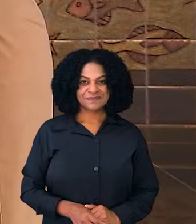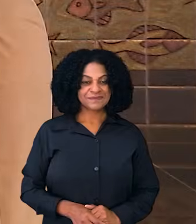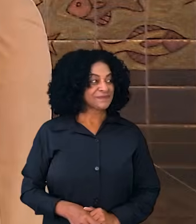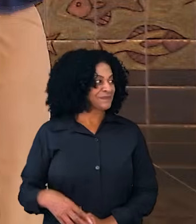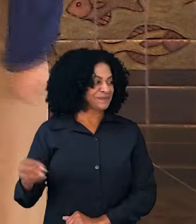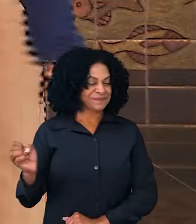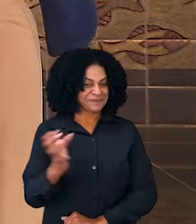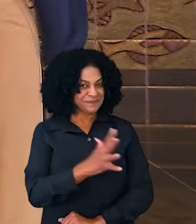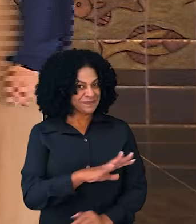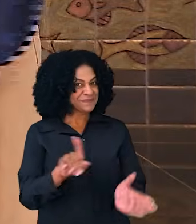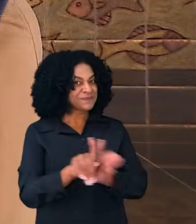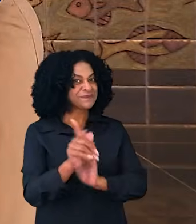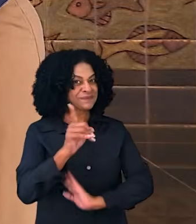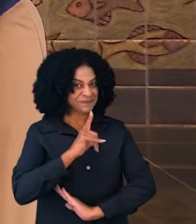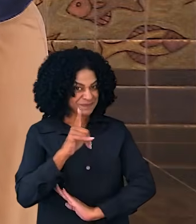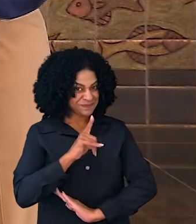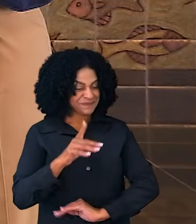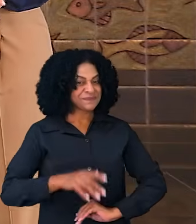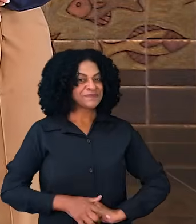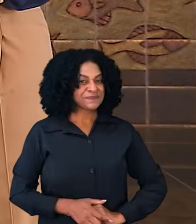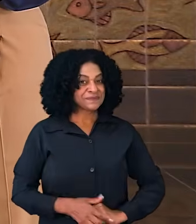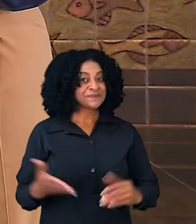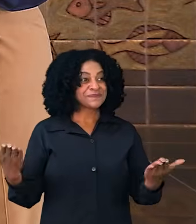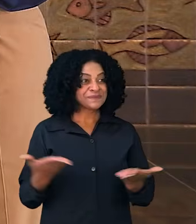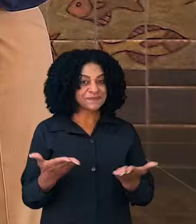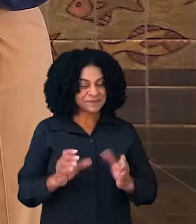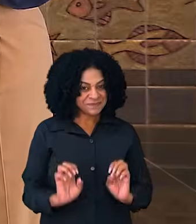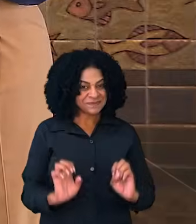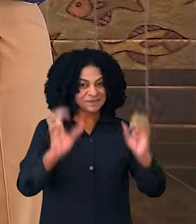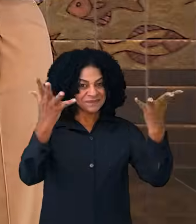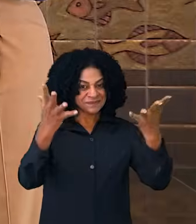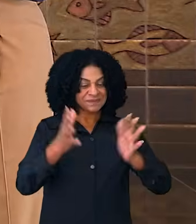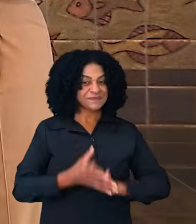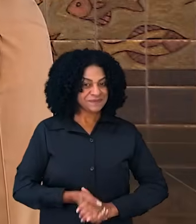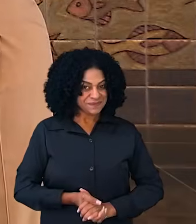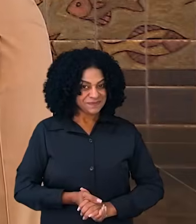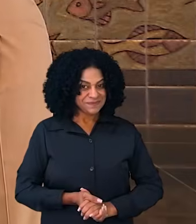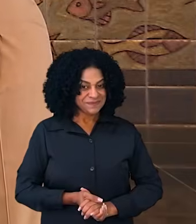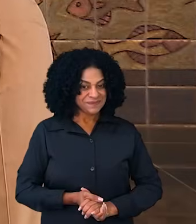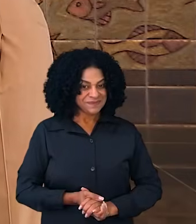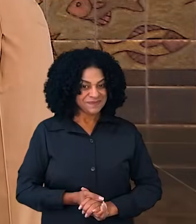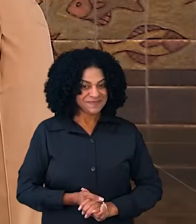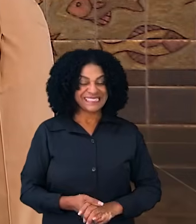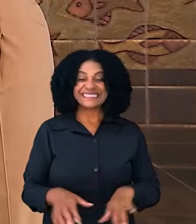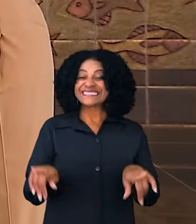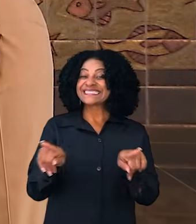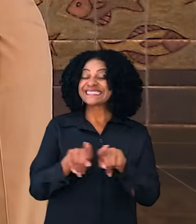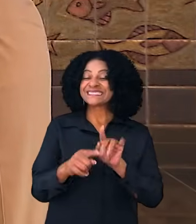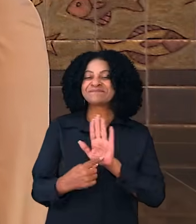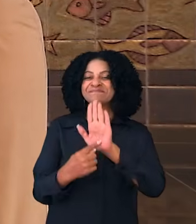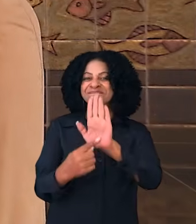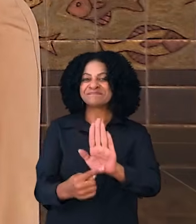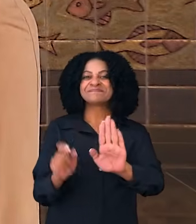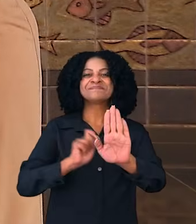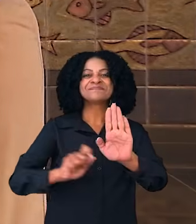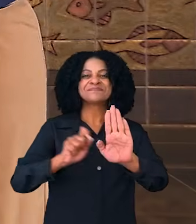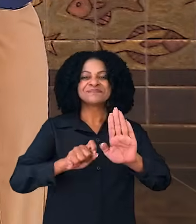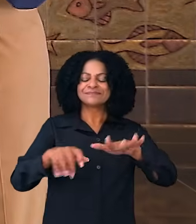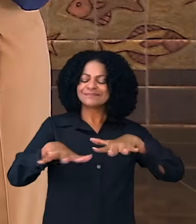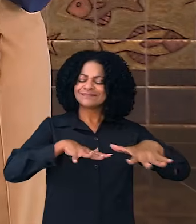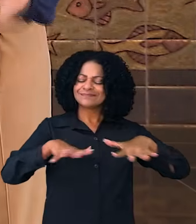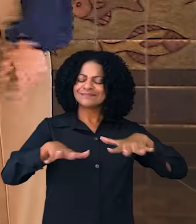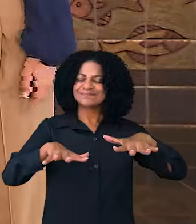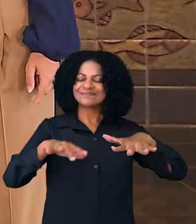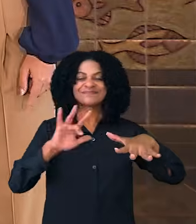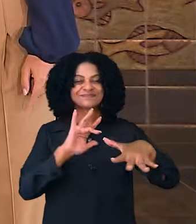E tem novidade no programa, hein, Anderson? Exatamente, estreia hoje o quadro Direto da Rede. O Paulo Azeviche mostra o que mais movimentou as